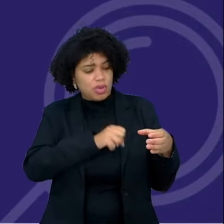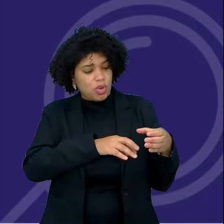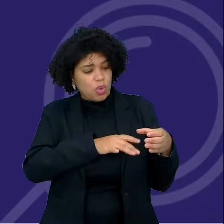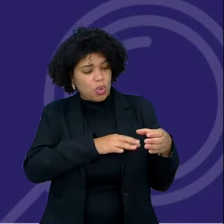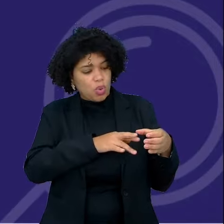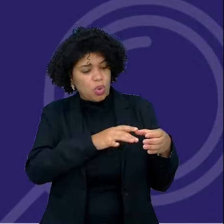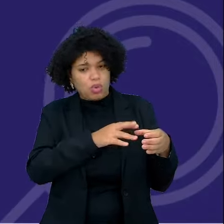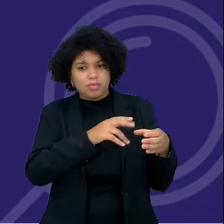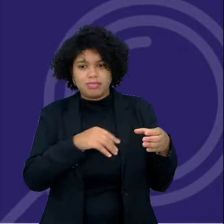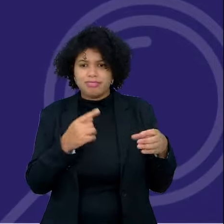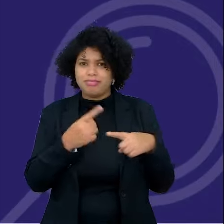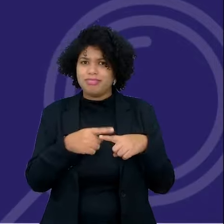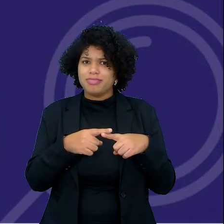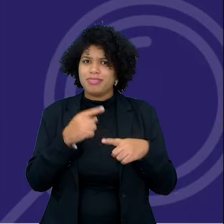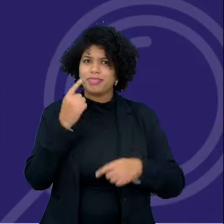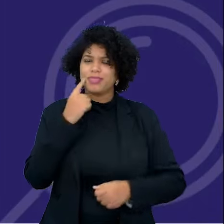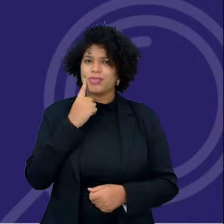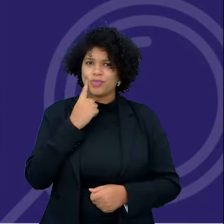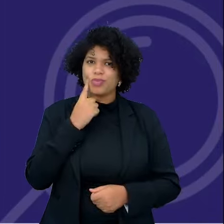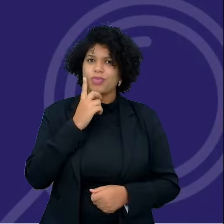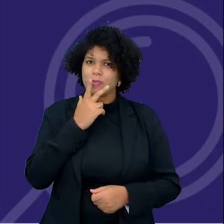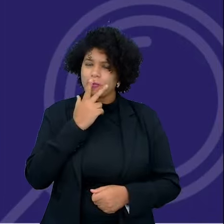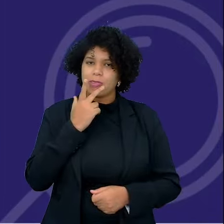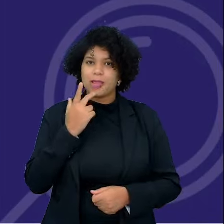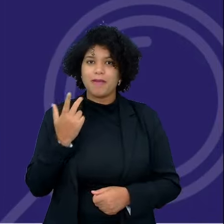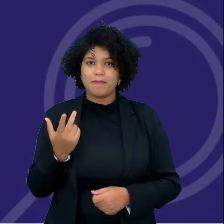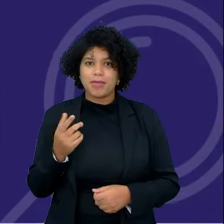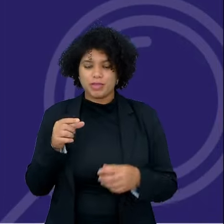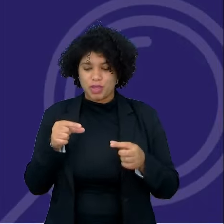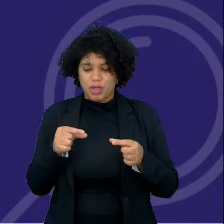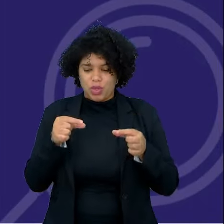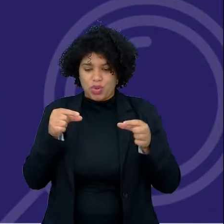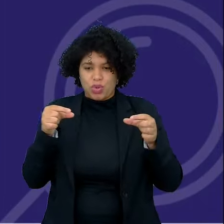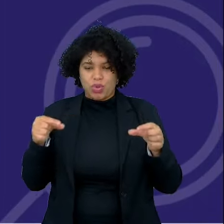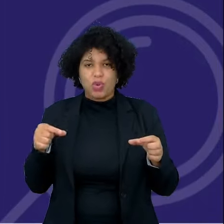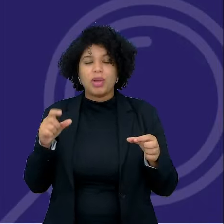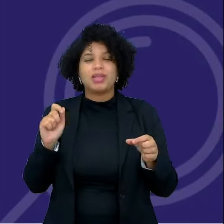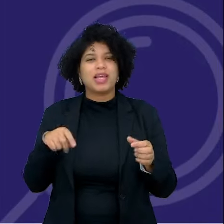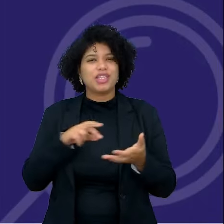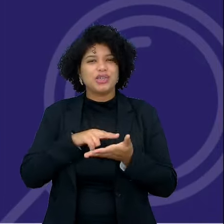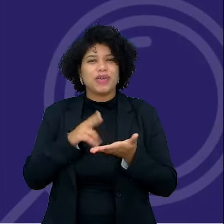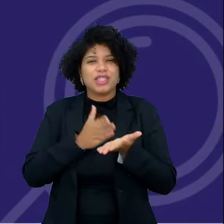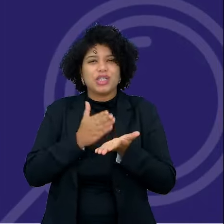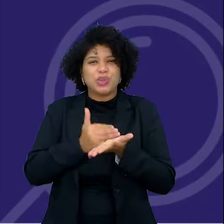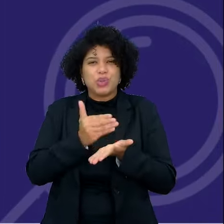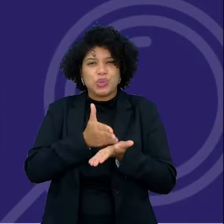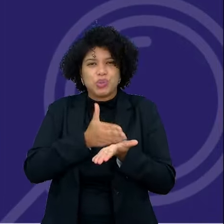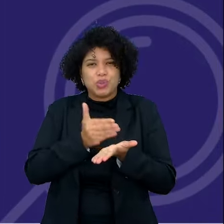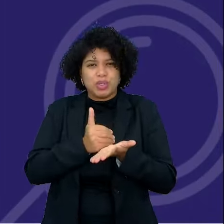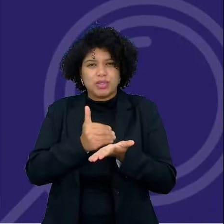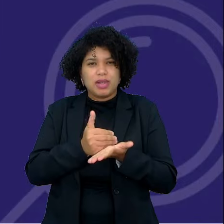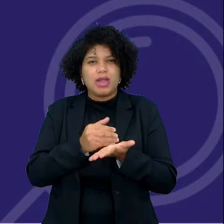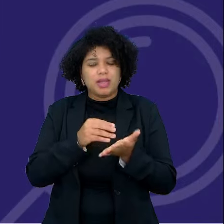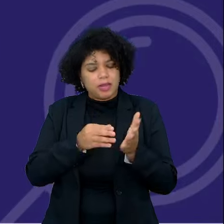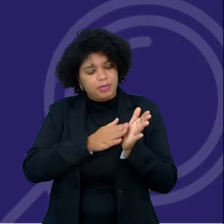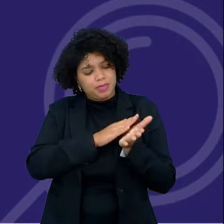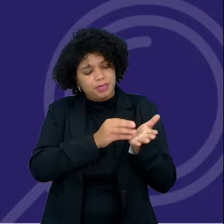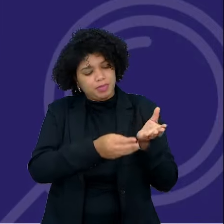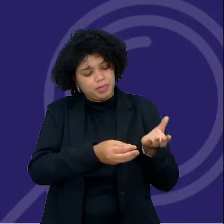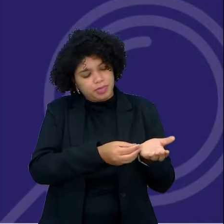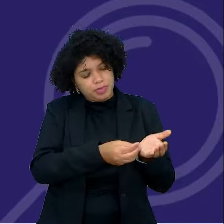o comprimido já triturado e o pedaço de comprimido inteiro. Esses experimentos, eles